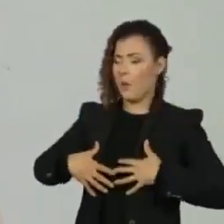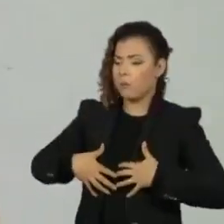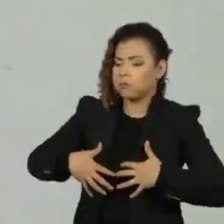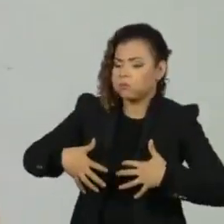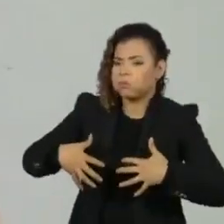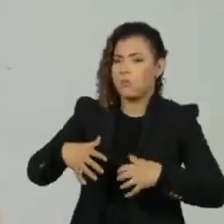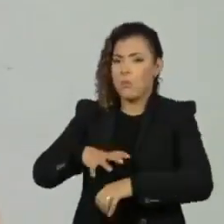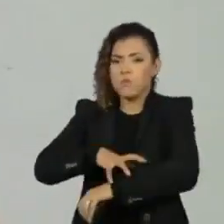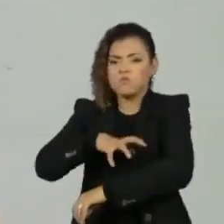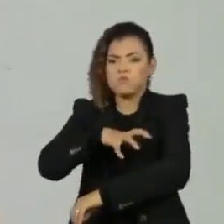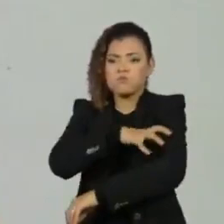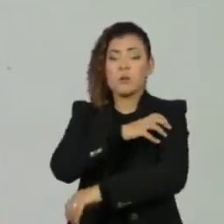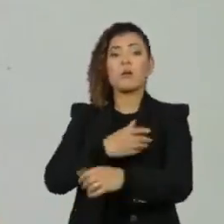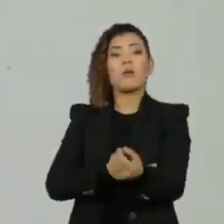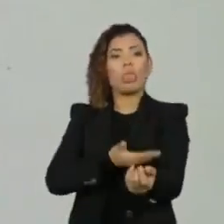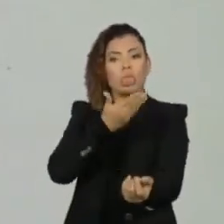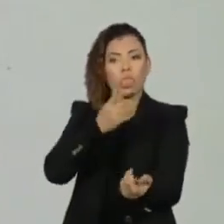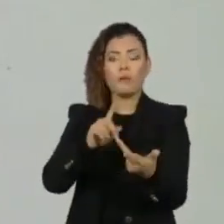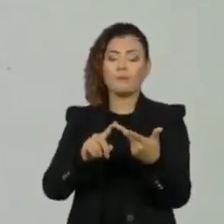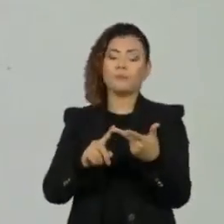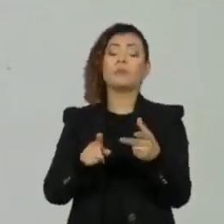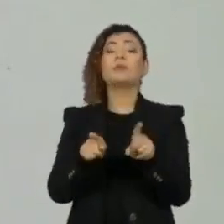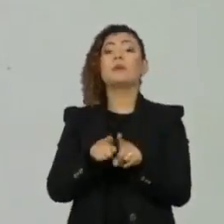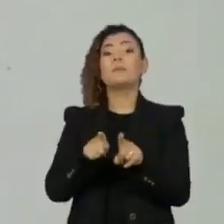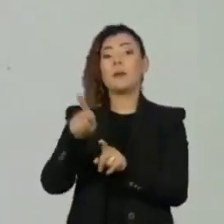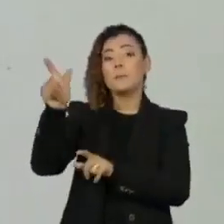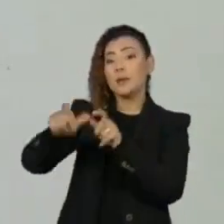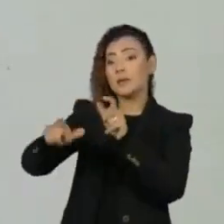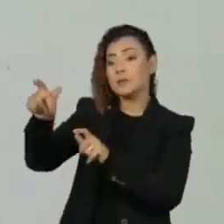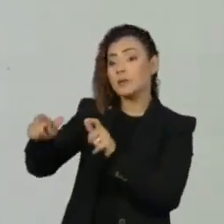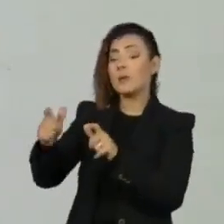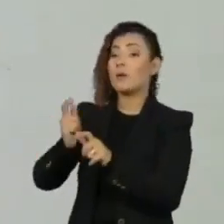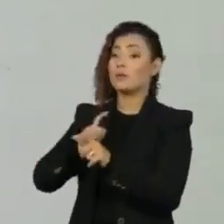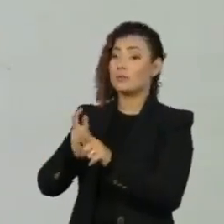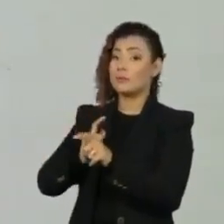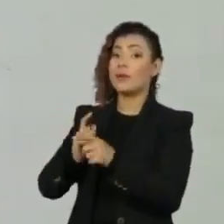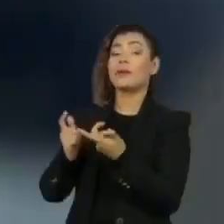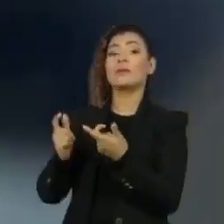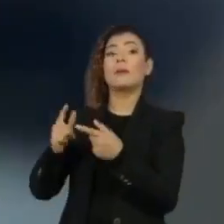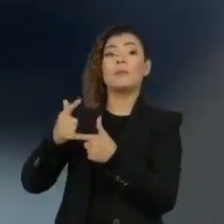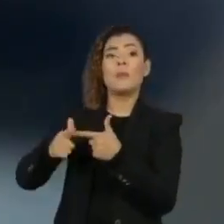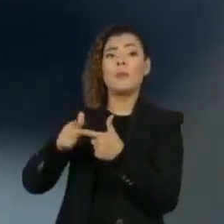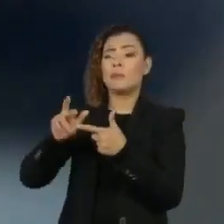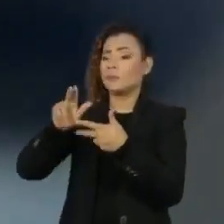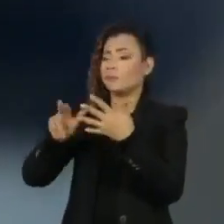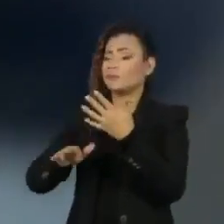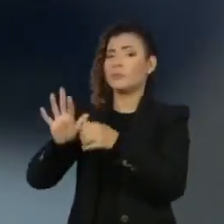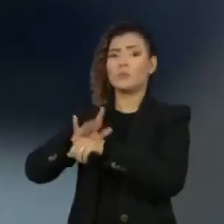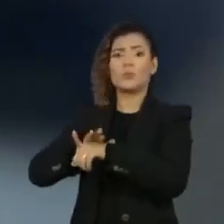problema cardiovascular. Aí você pega uma pessoa de uma melhor idade que começa a desenvolver osteopenia e osteoporose.